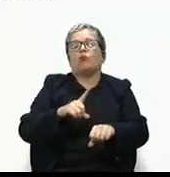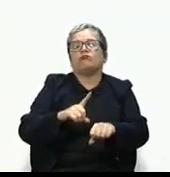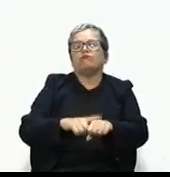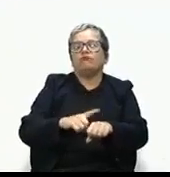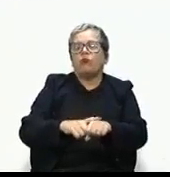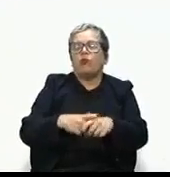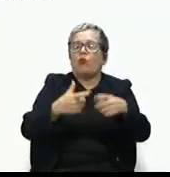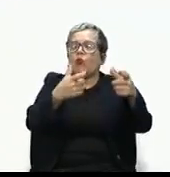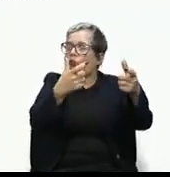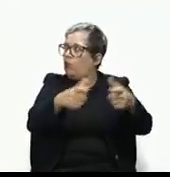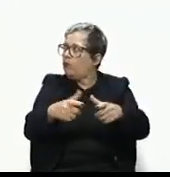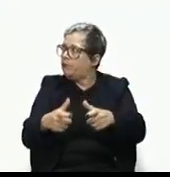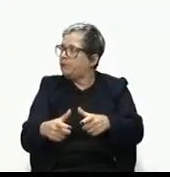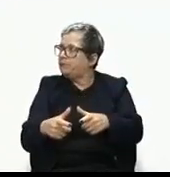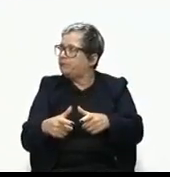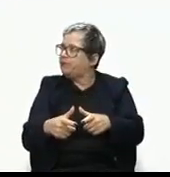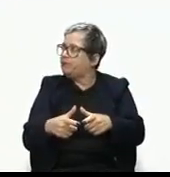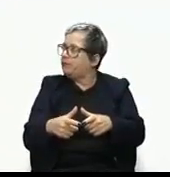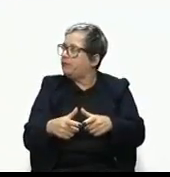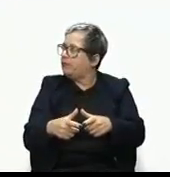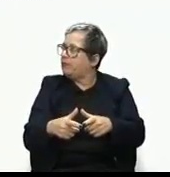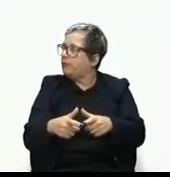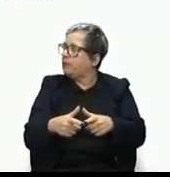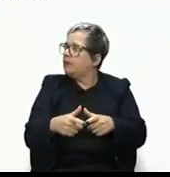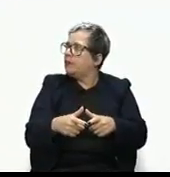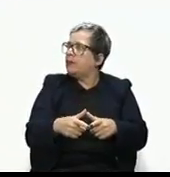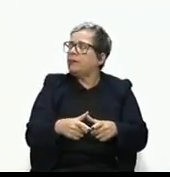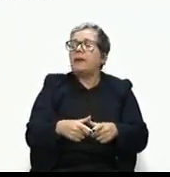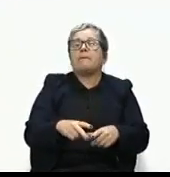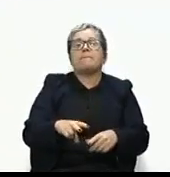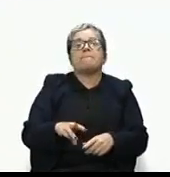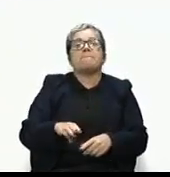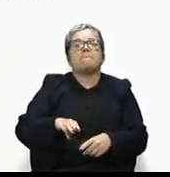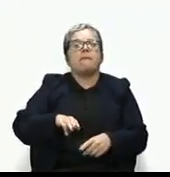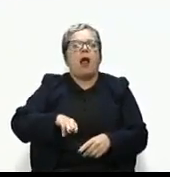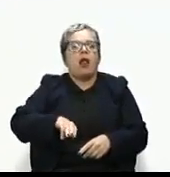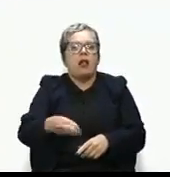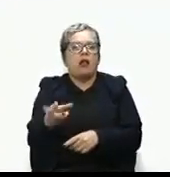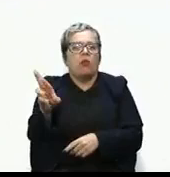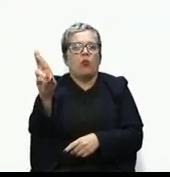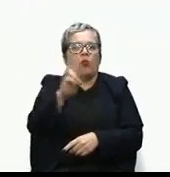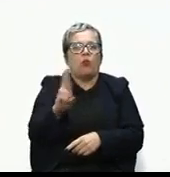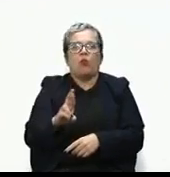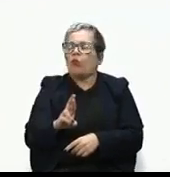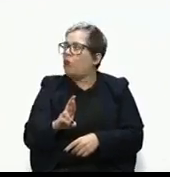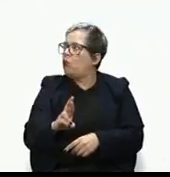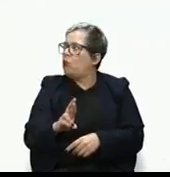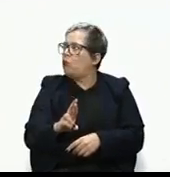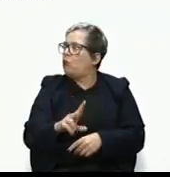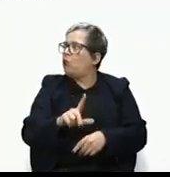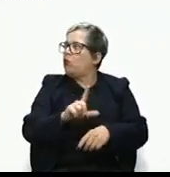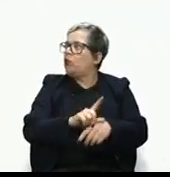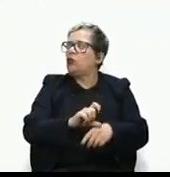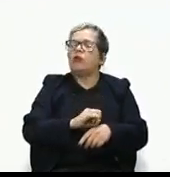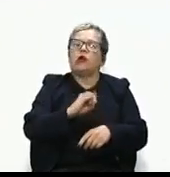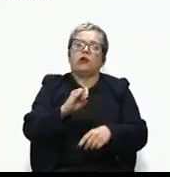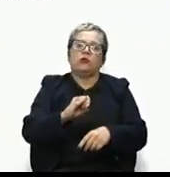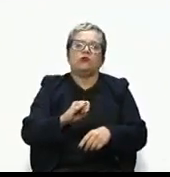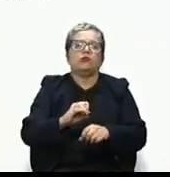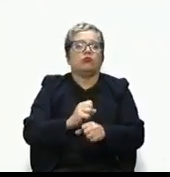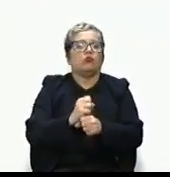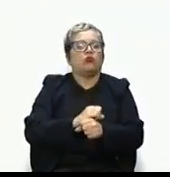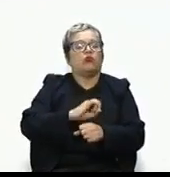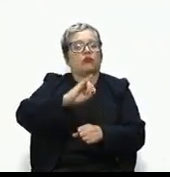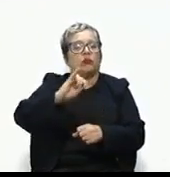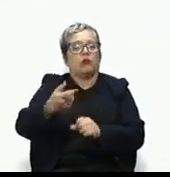cada elemento é o faturamento em milhares de reais na loja I, no ano J de faturamento. Então, você